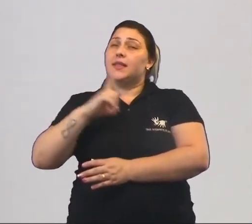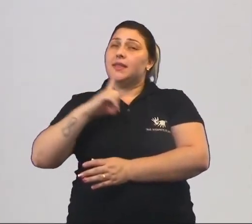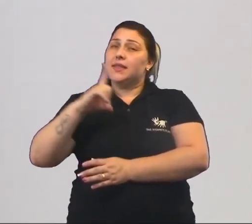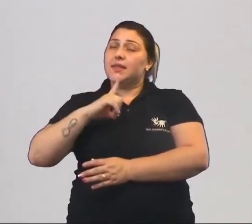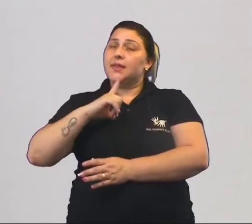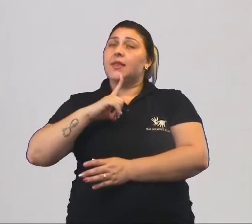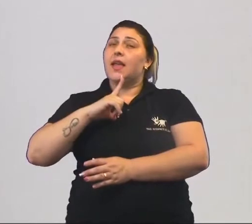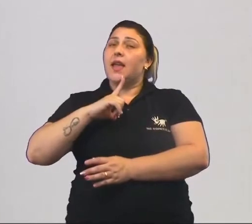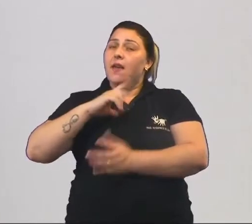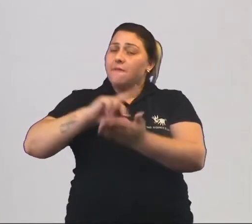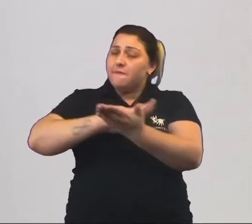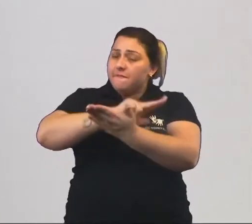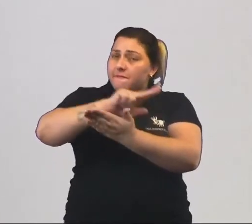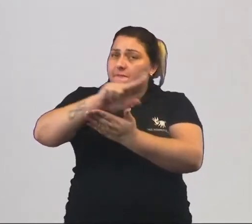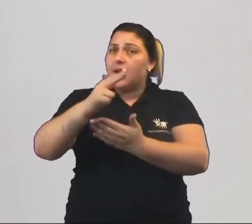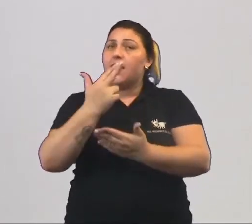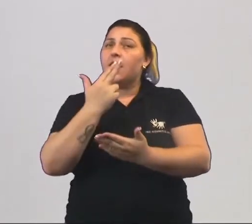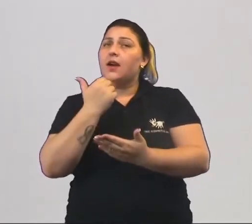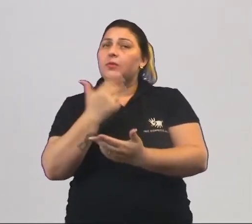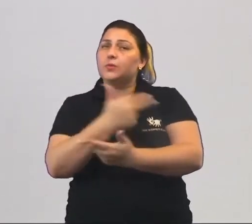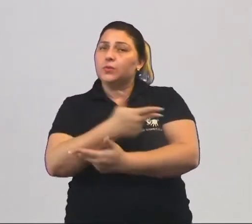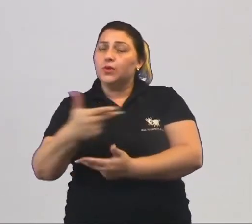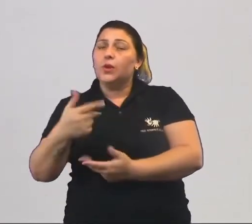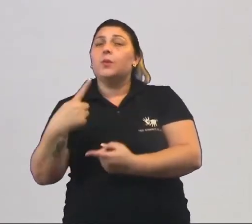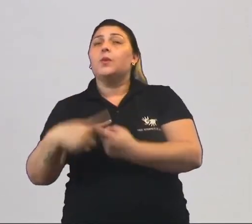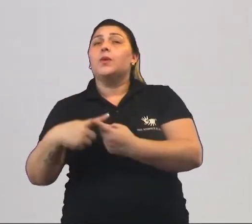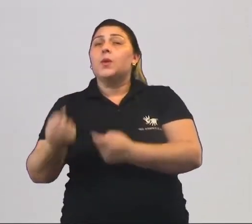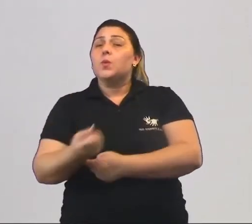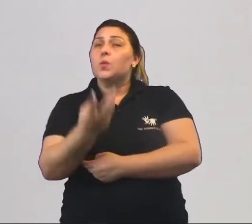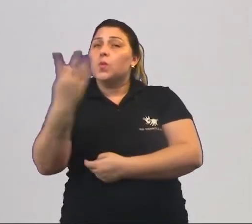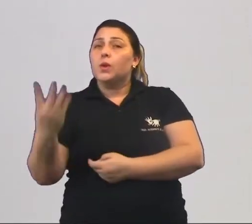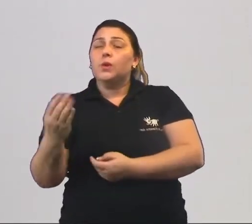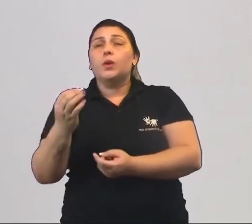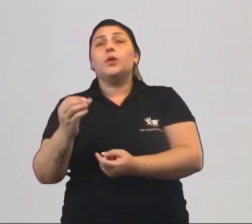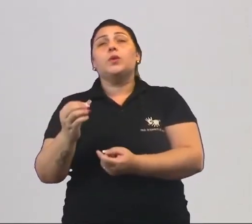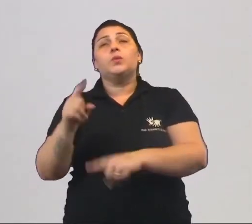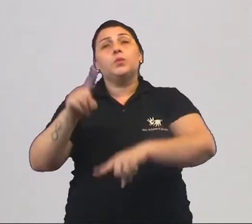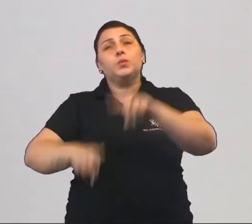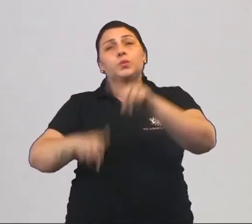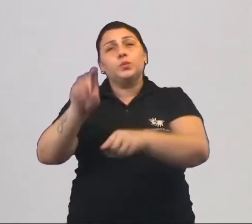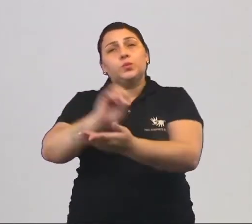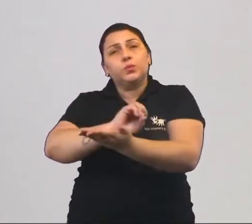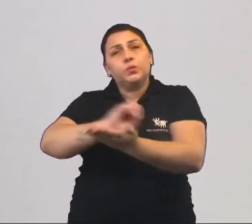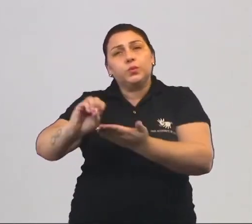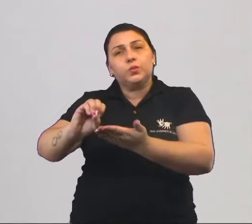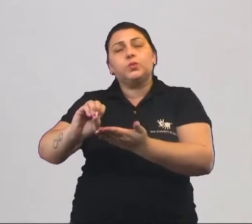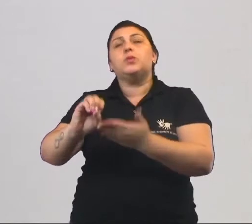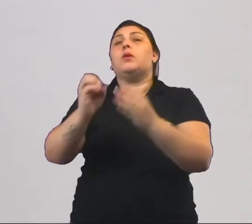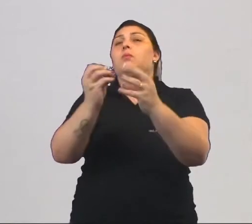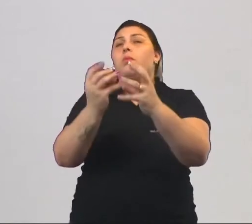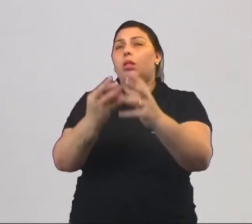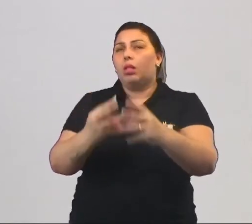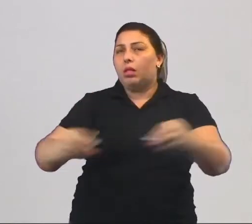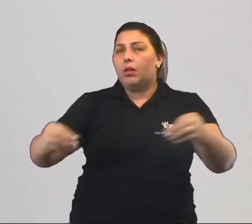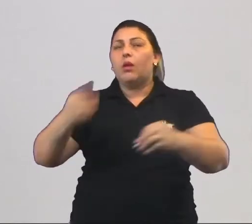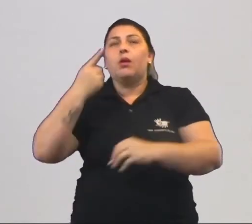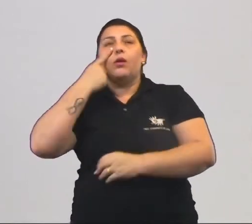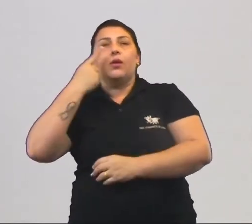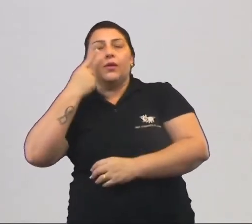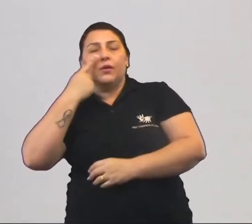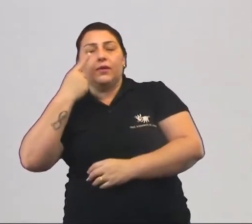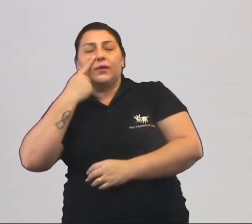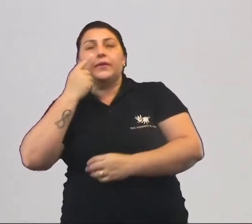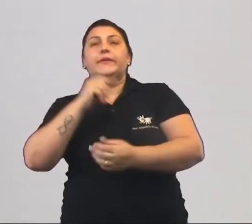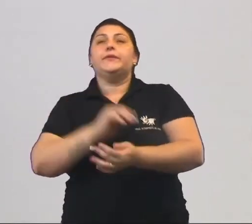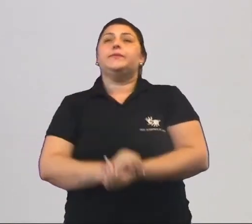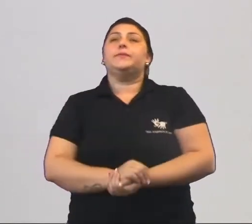nutrientes. E por que ele é rico? Por conta da quantidade de matéria orgânica que está nele em decomposição. Olha que bacana, turma.